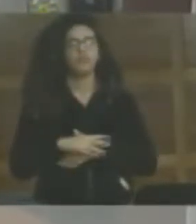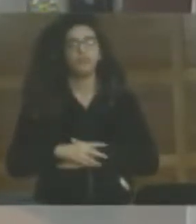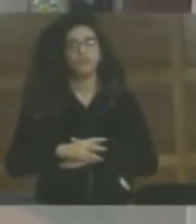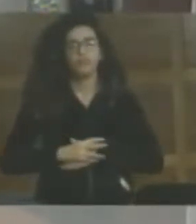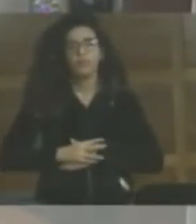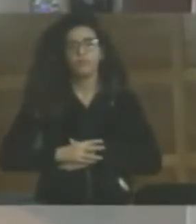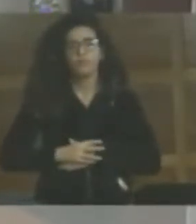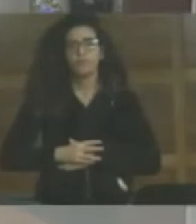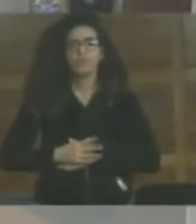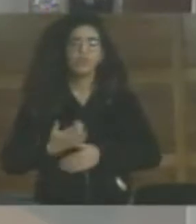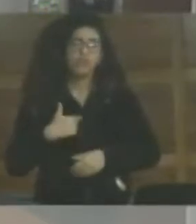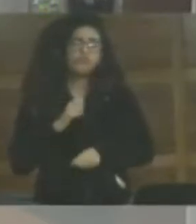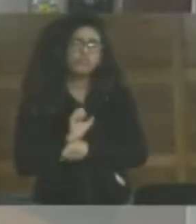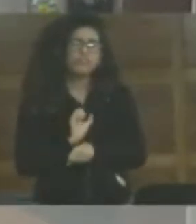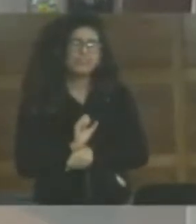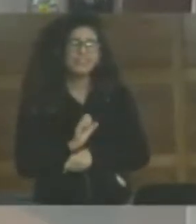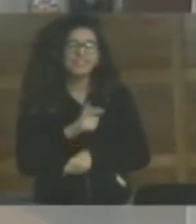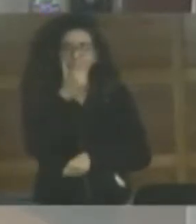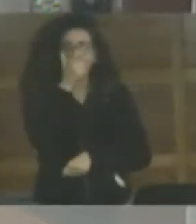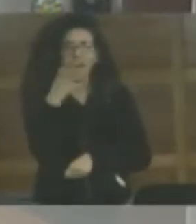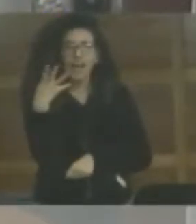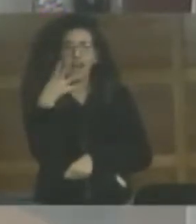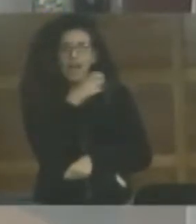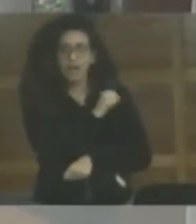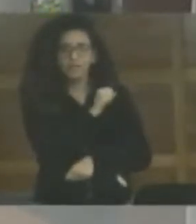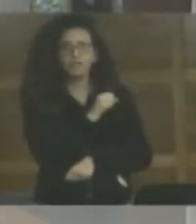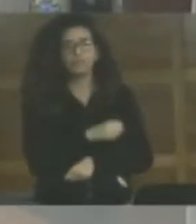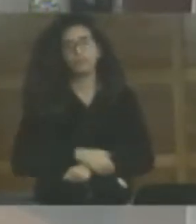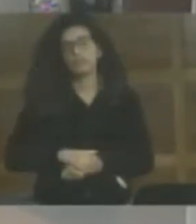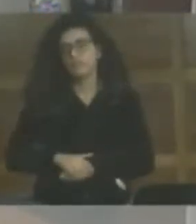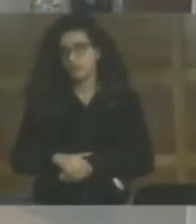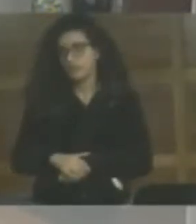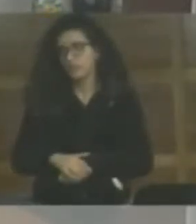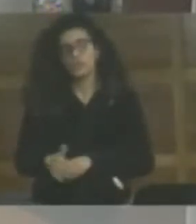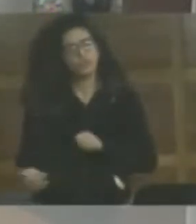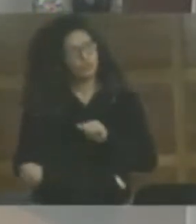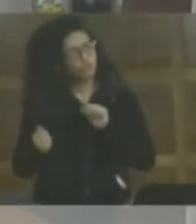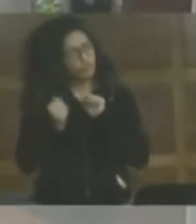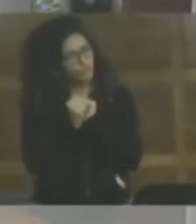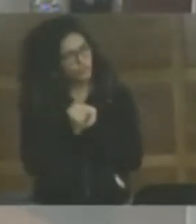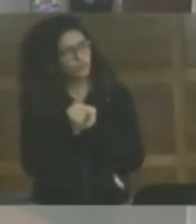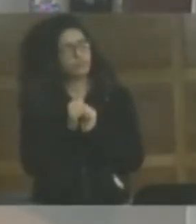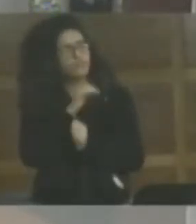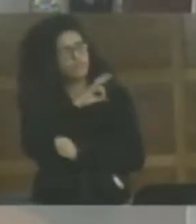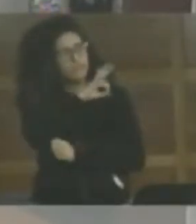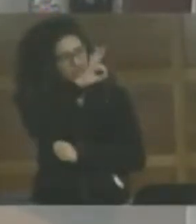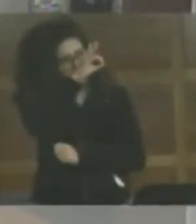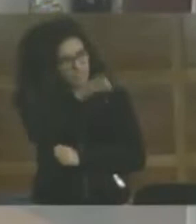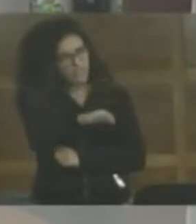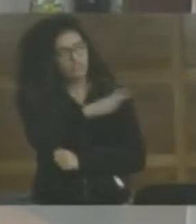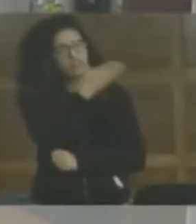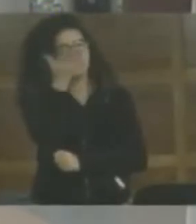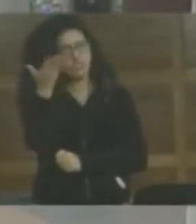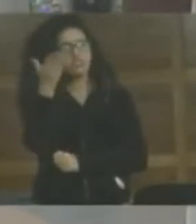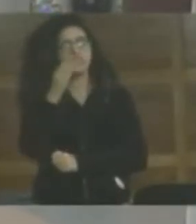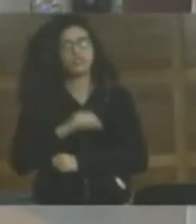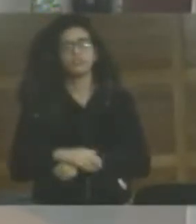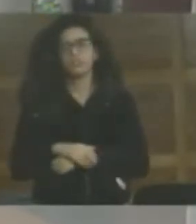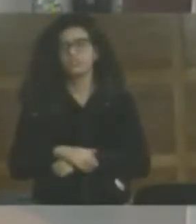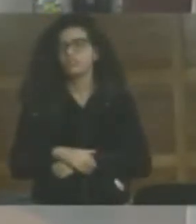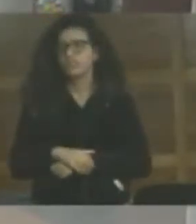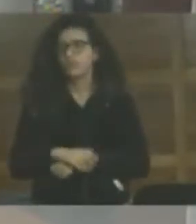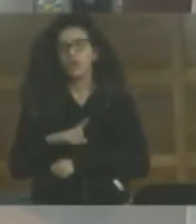Espero que seja o mais rápido possível realizado. Tá? Estamos juntos, vocês estão certos, esse é o caminho. A